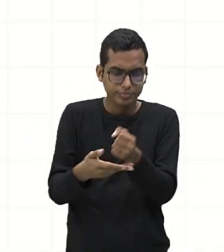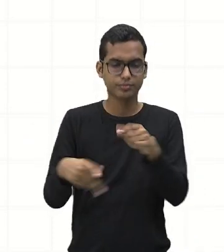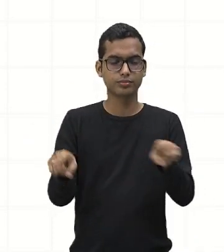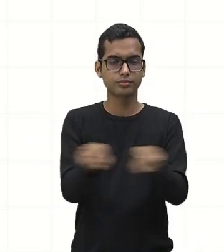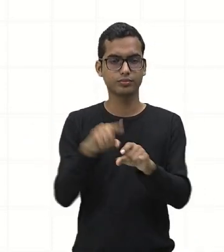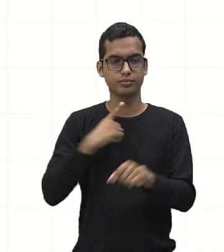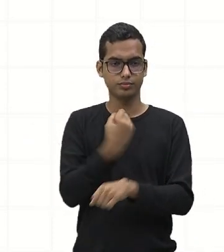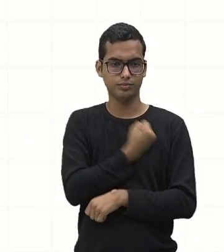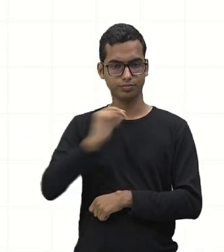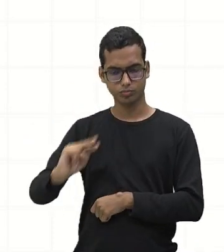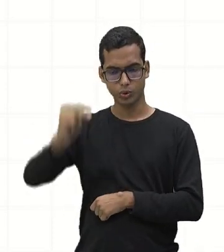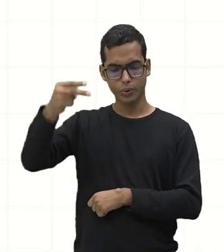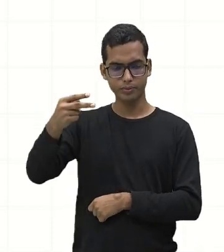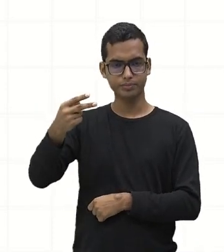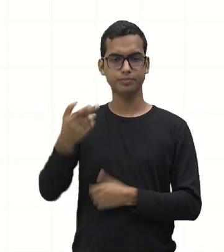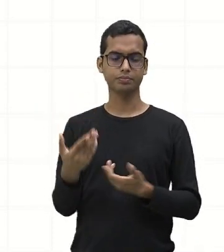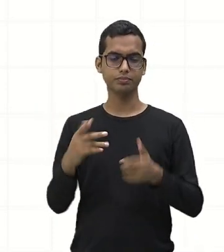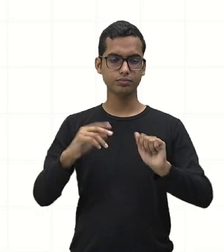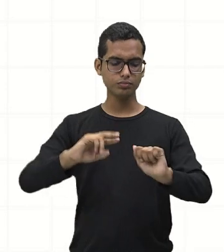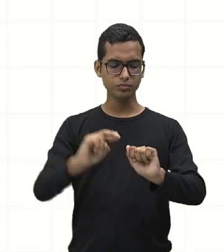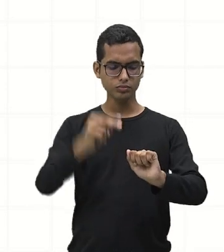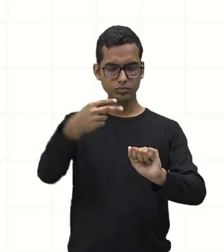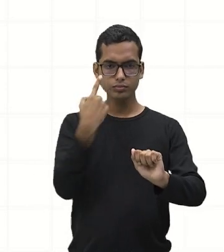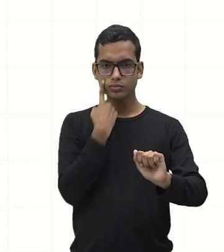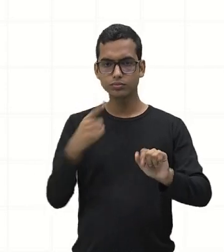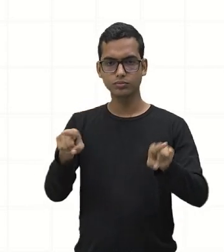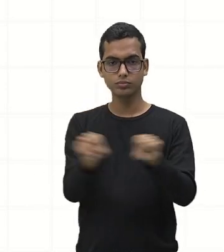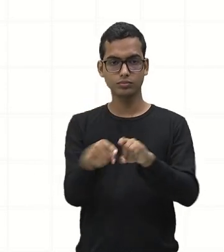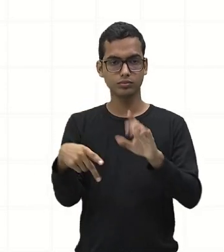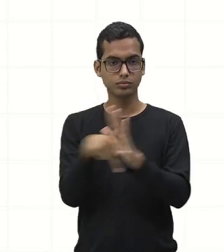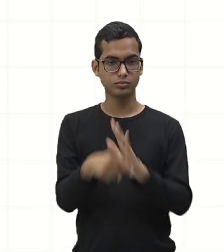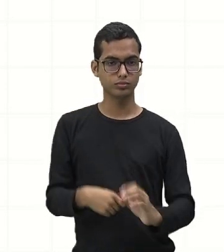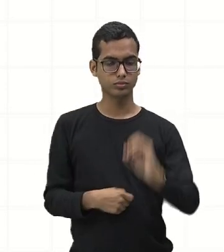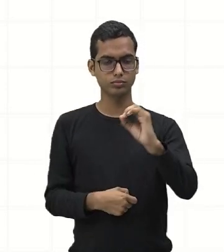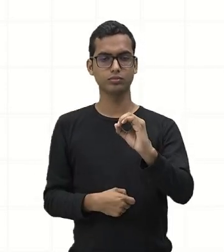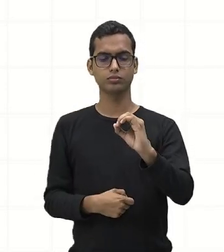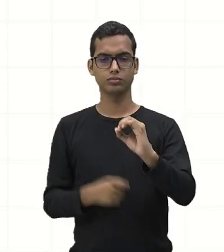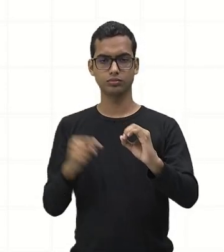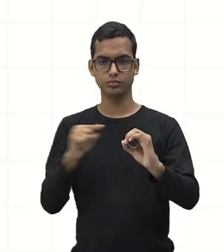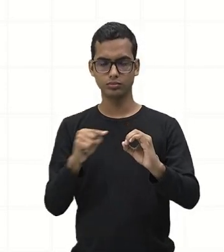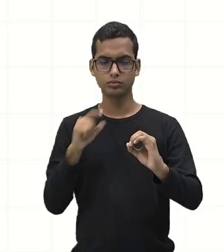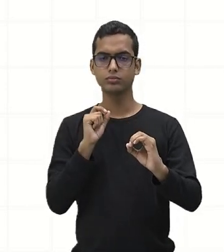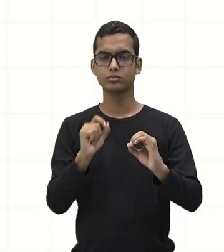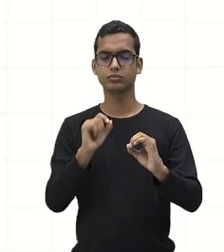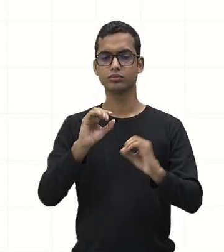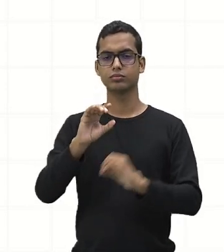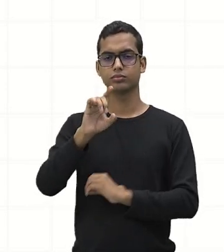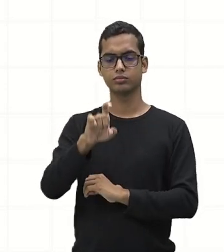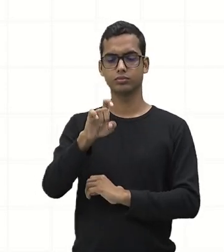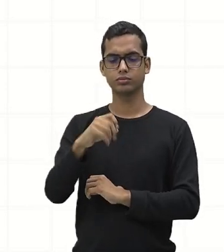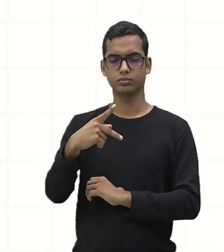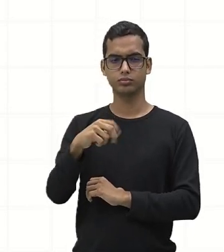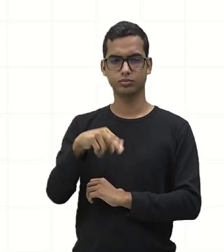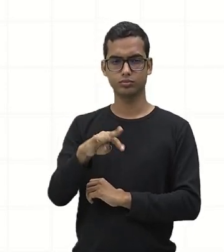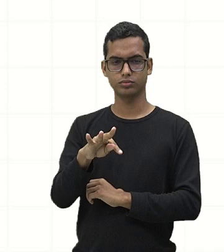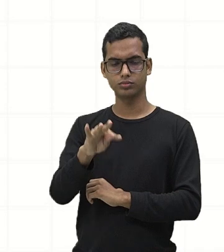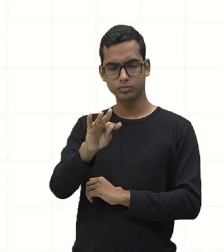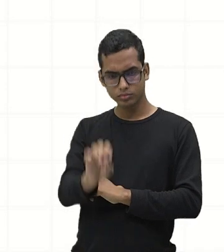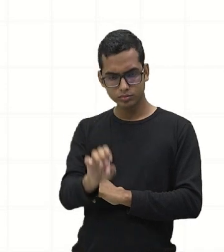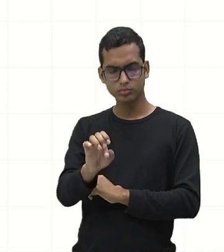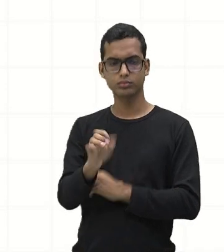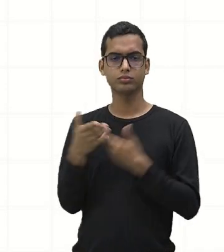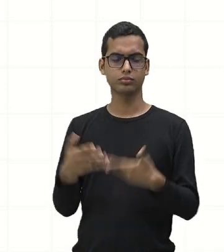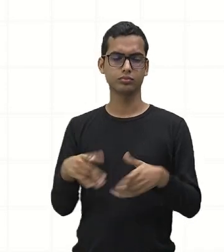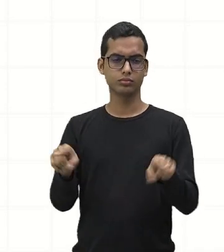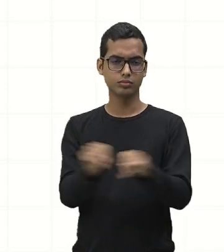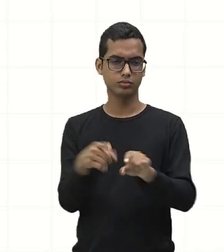tá? Elevado a zero, então zero é o expoente, é igual a 1. Tá? Não nula significa